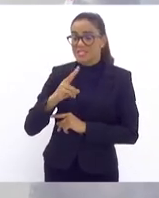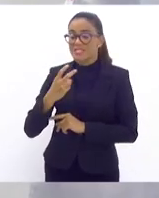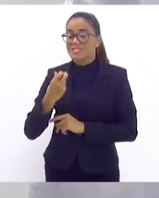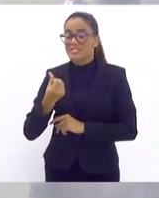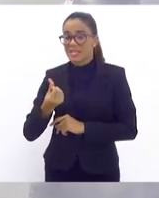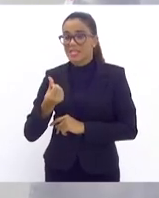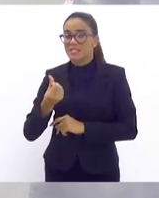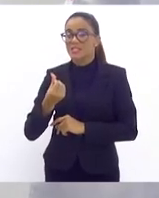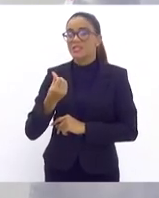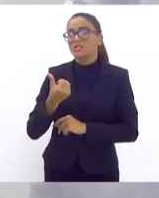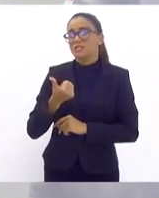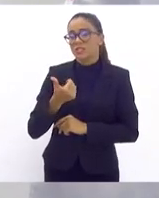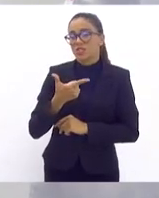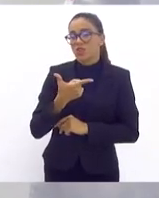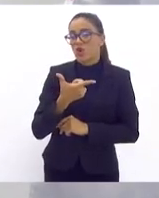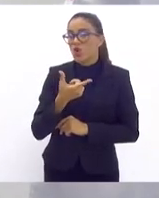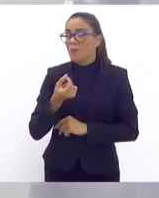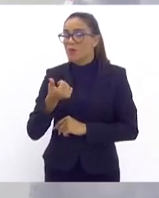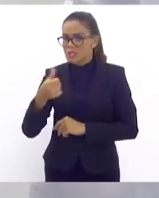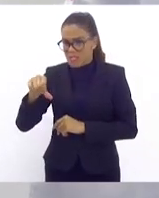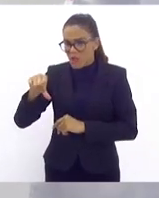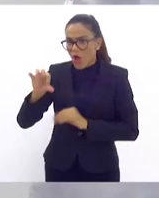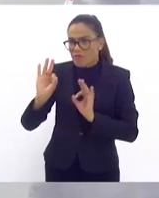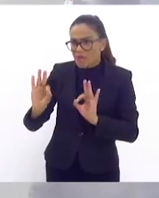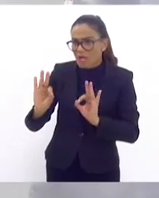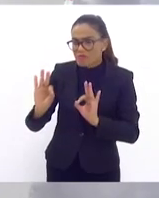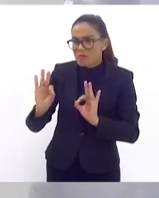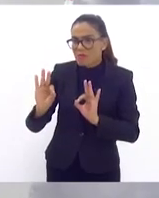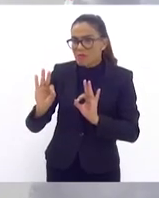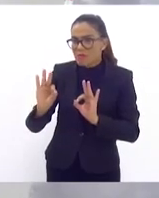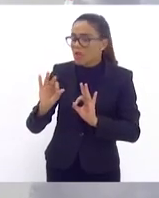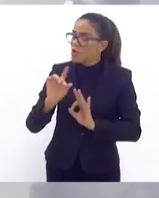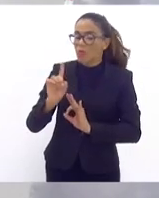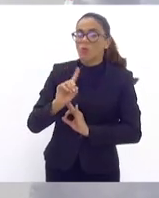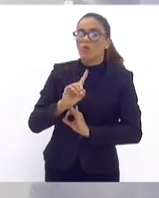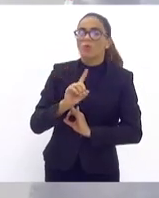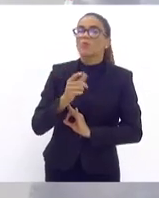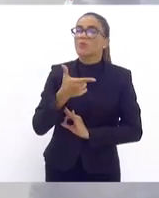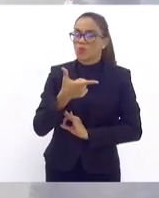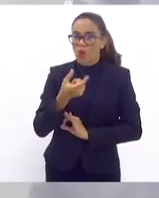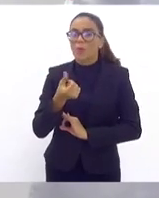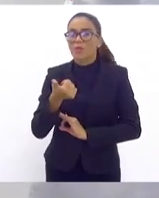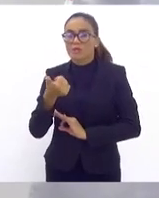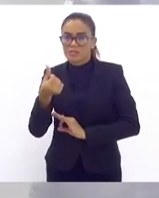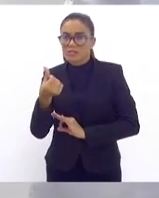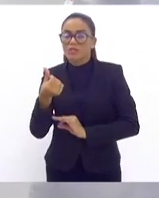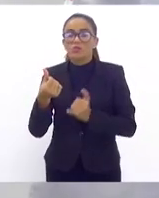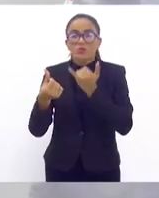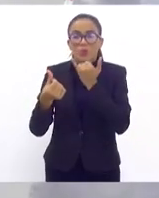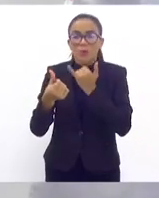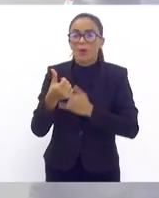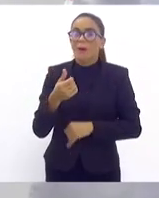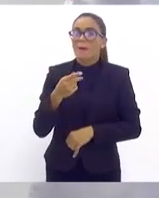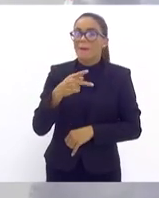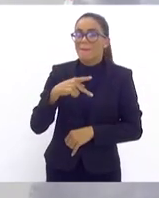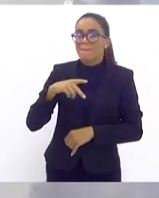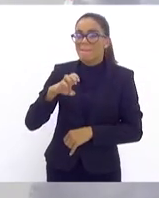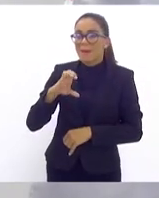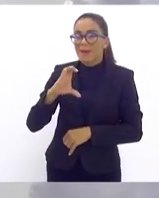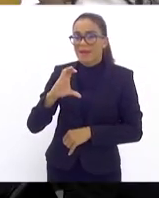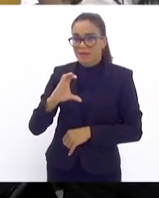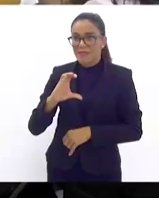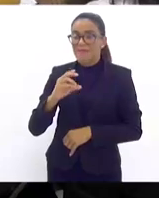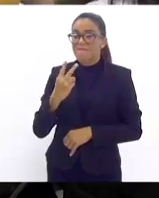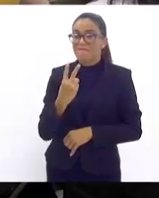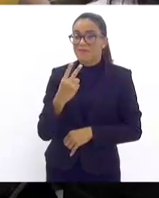2016. De 2019, né? Isso, 2016. 29, desculpa. É a PEC 29, deputado